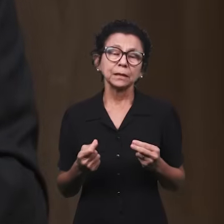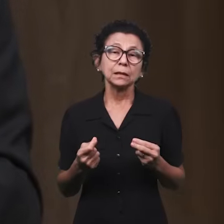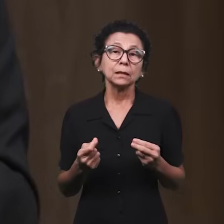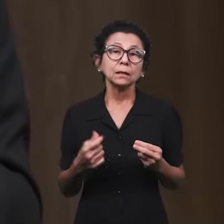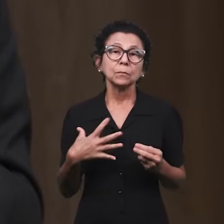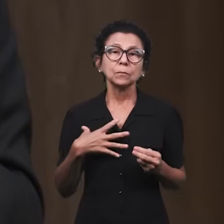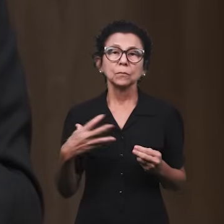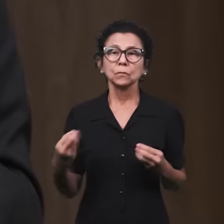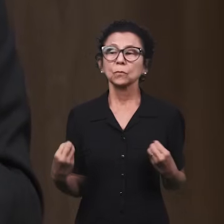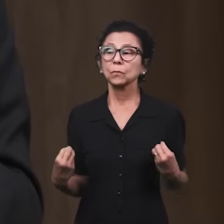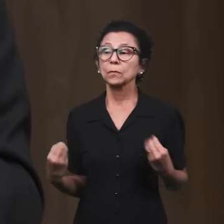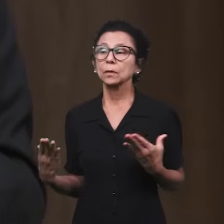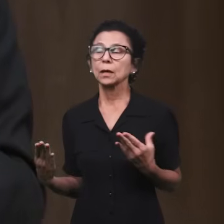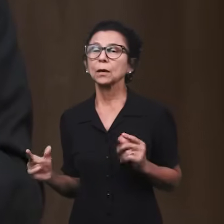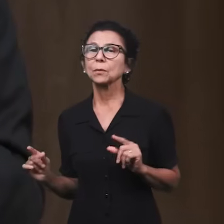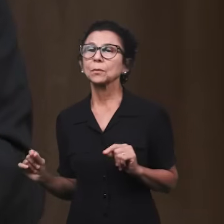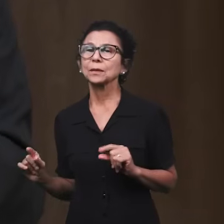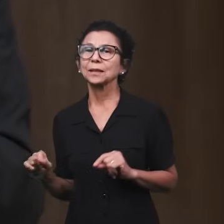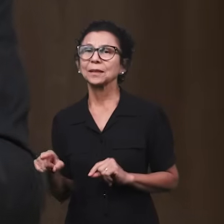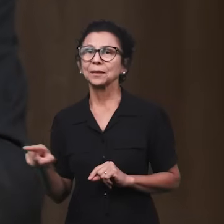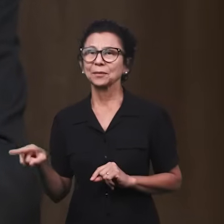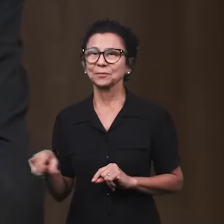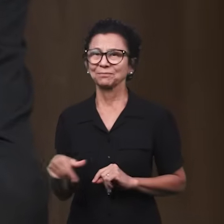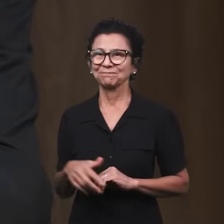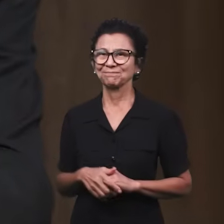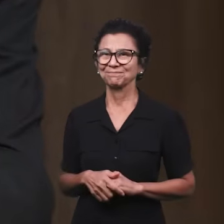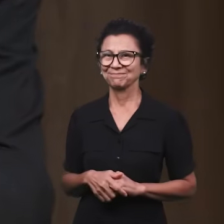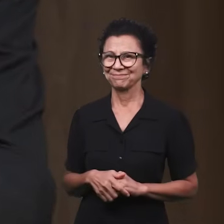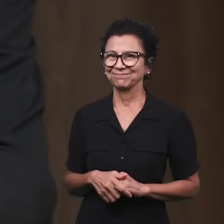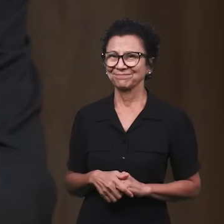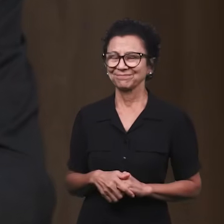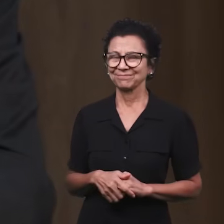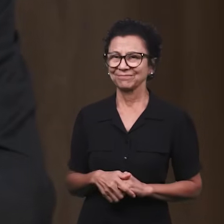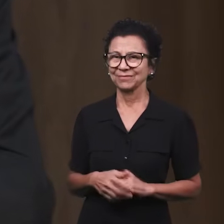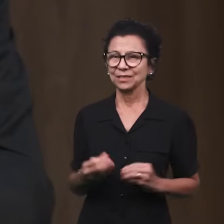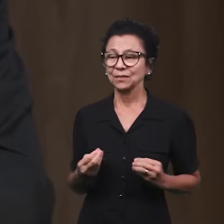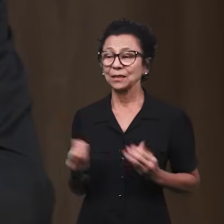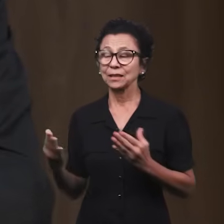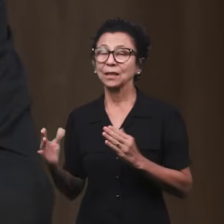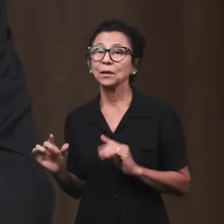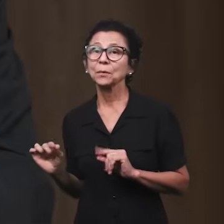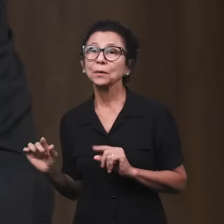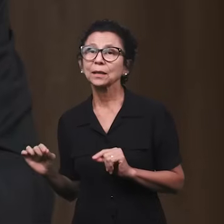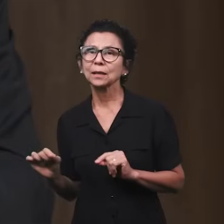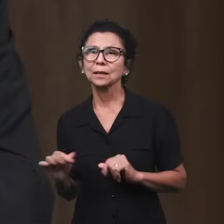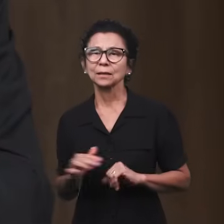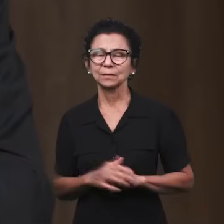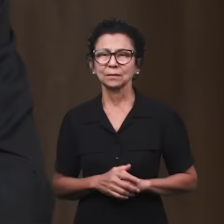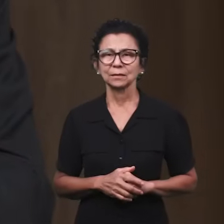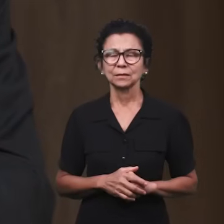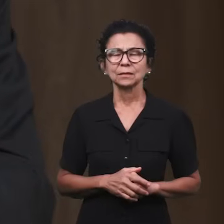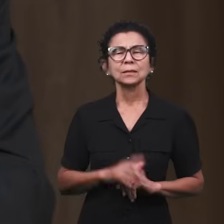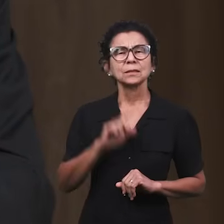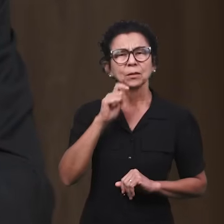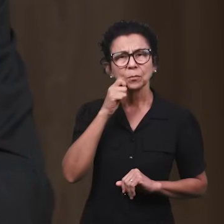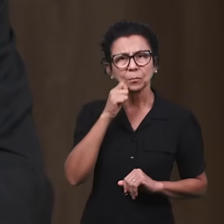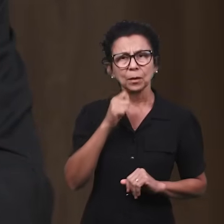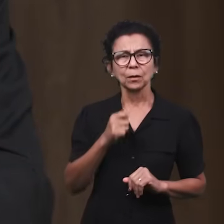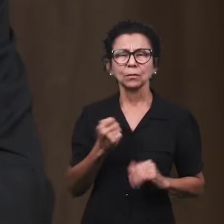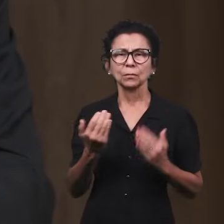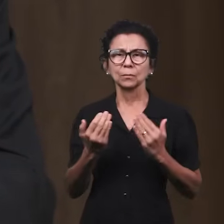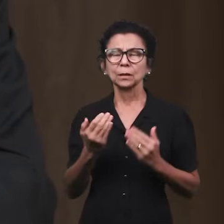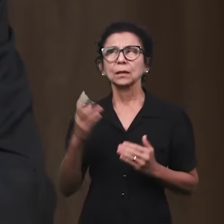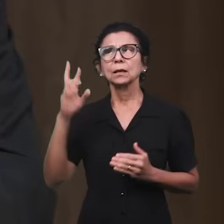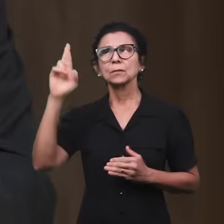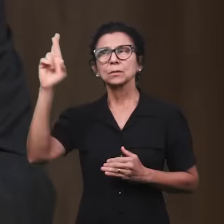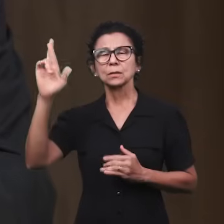vamos dar para os nossos filhos para saciar essa fome? Nós temos pão para dar. Amém. Nós temos o pão da vida, nós temos o